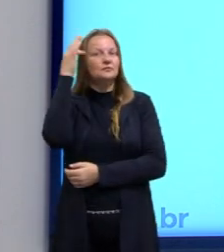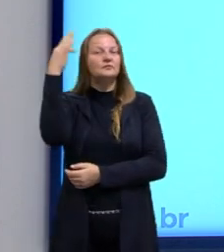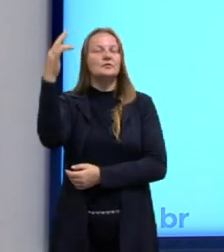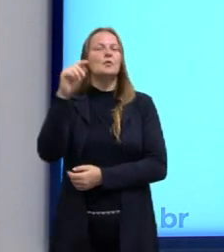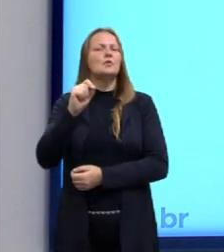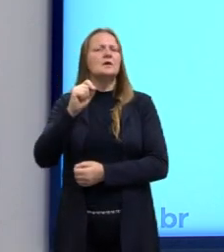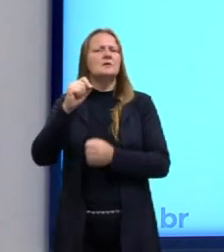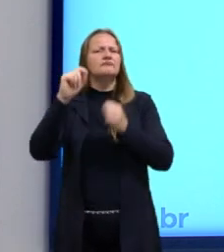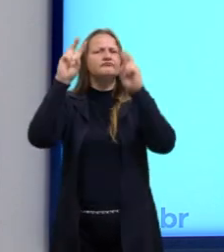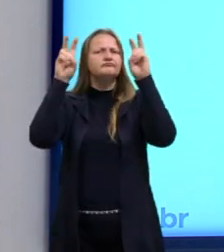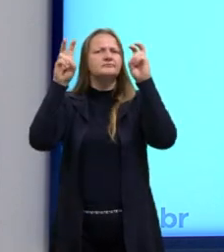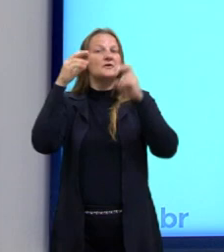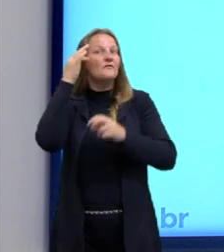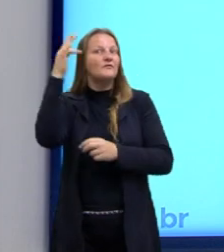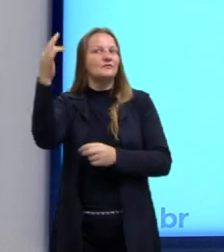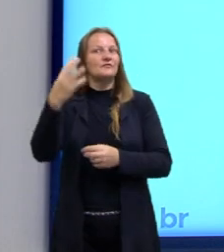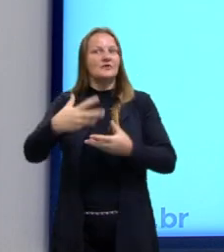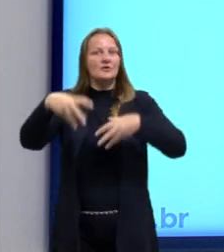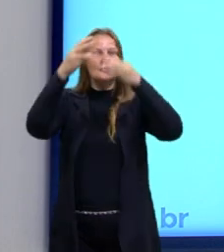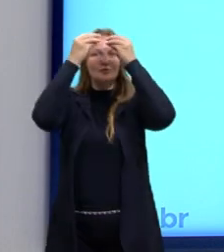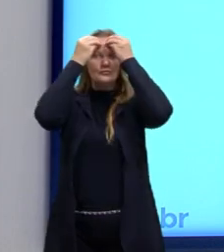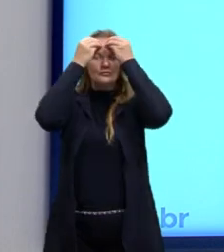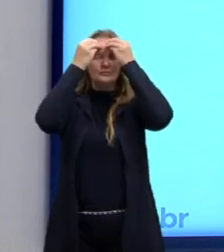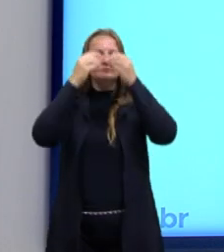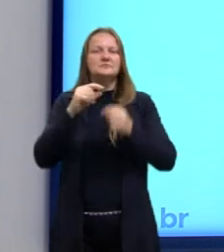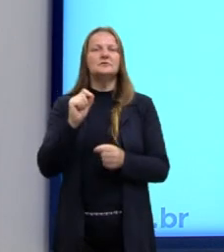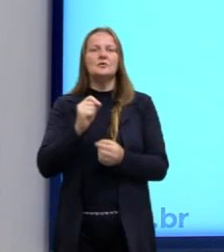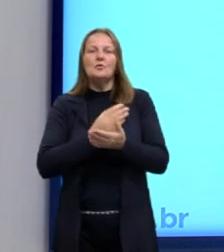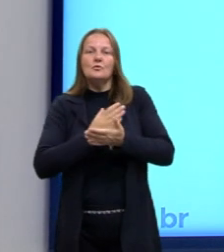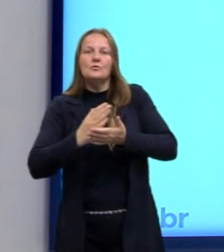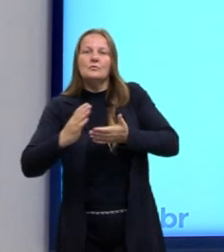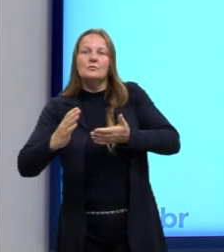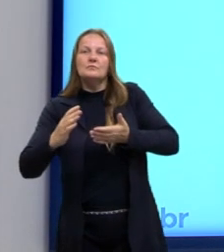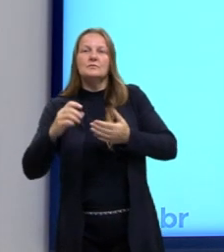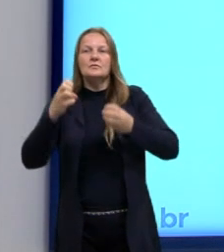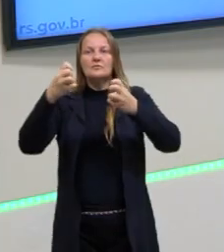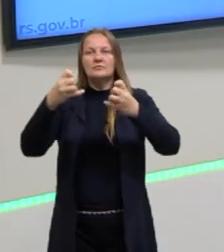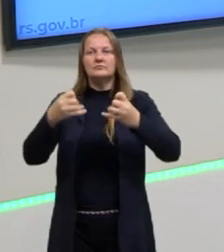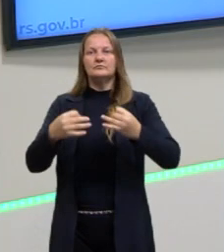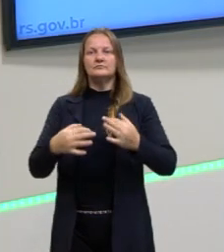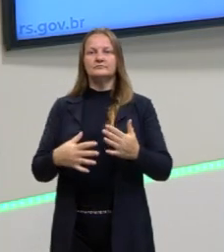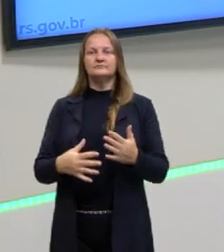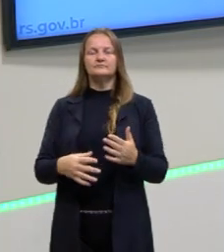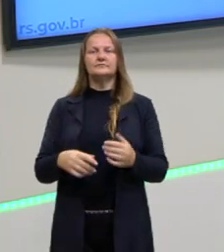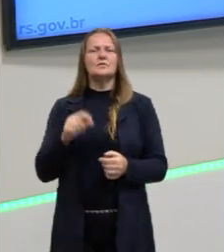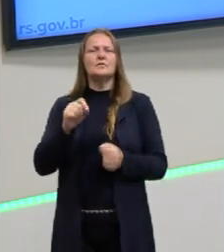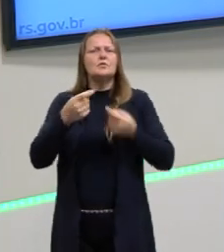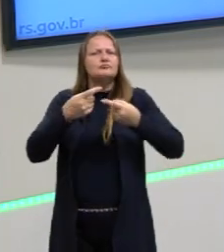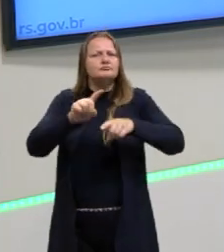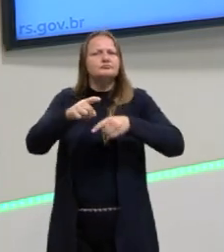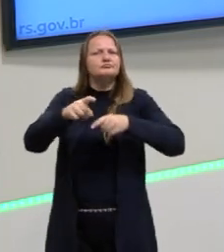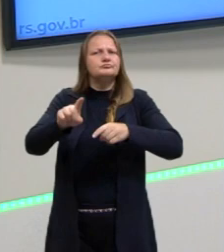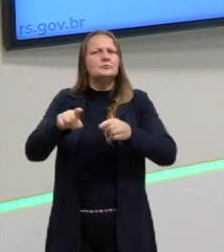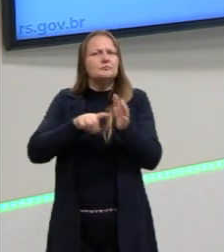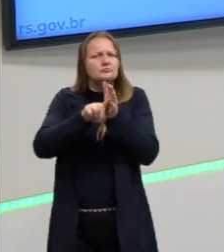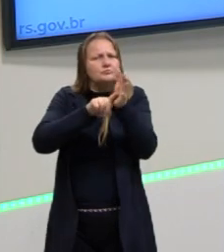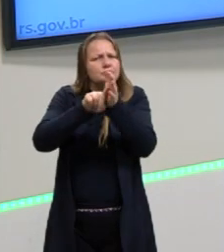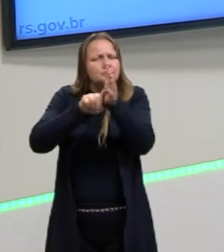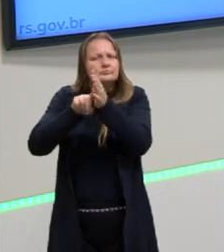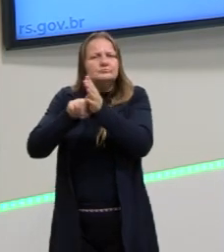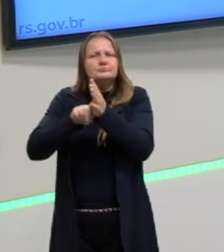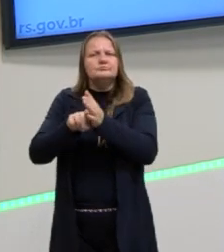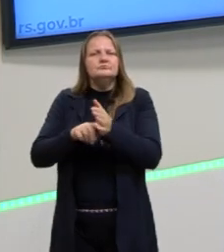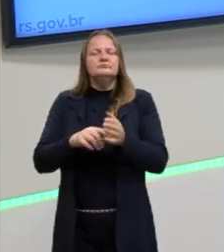trata a filosofia da linguagem para começar vamos começar com nossa nosso problema de pesquisa sempre